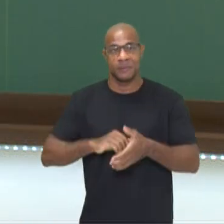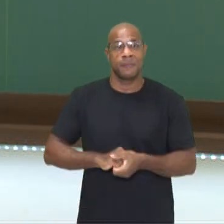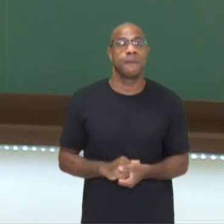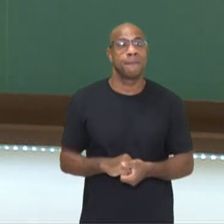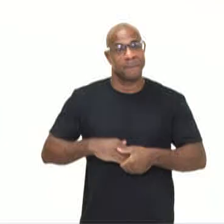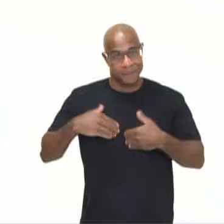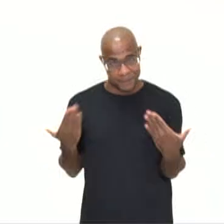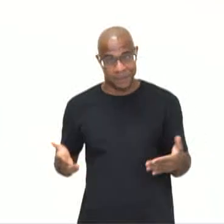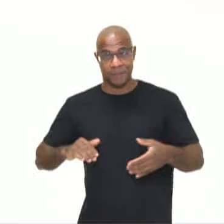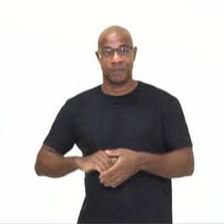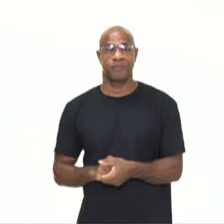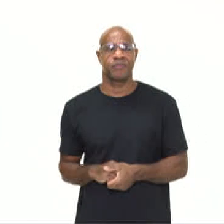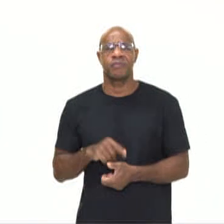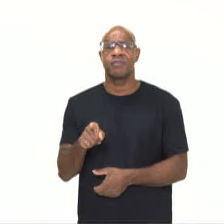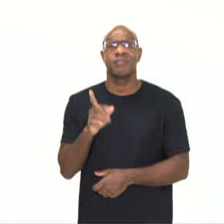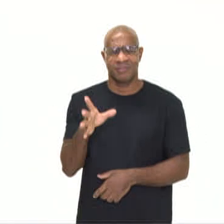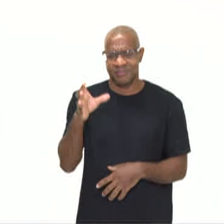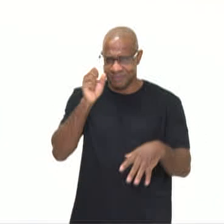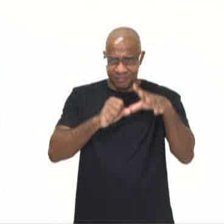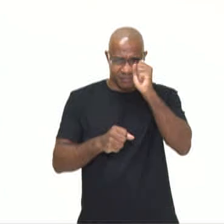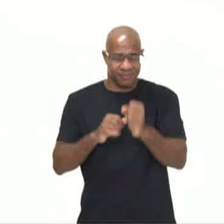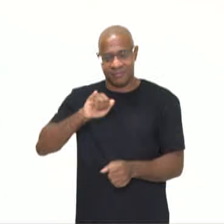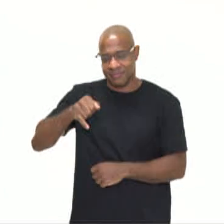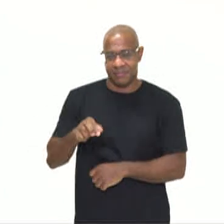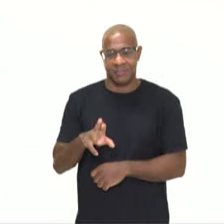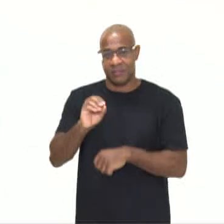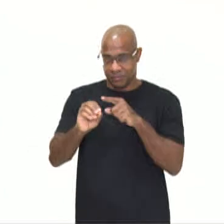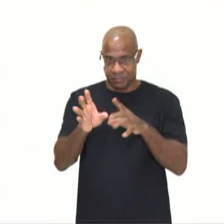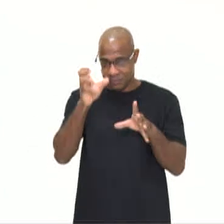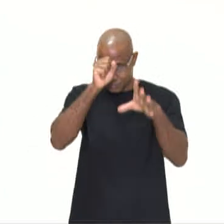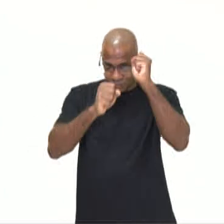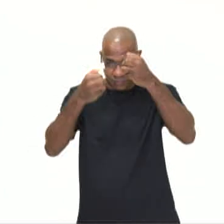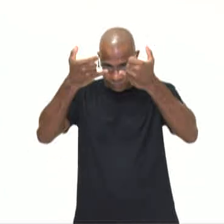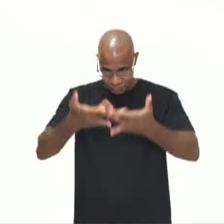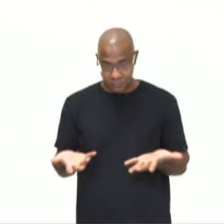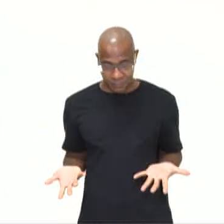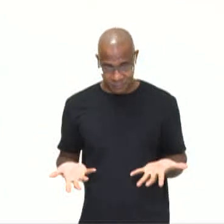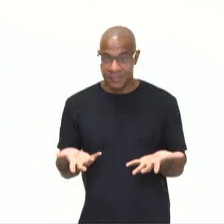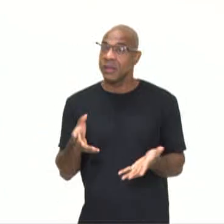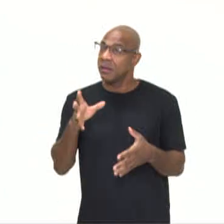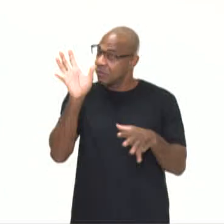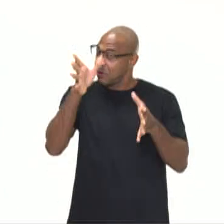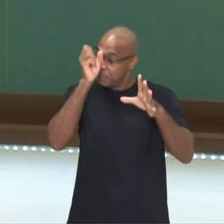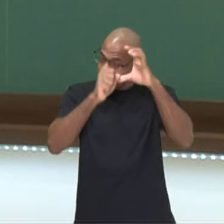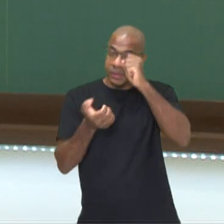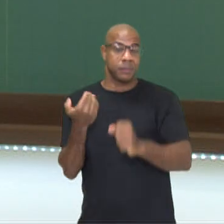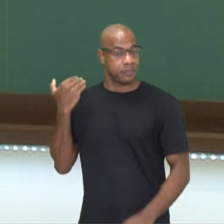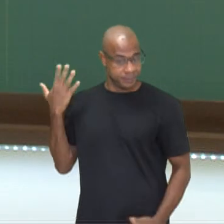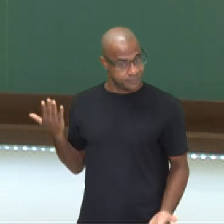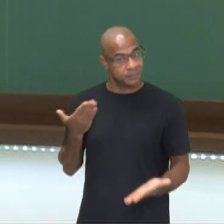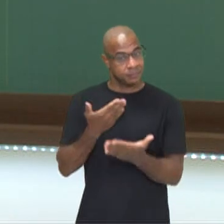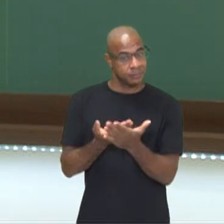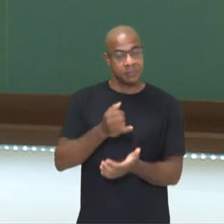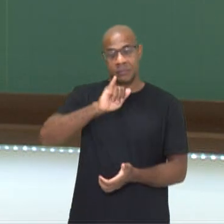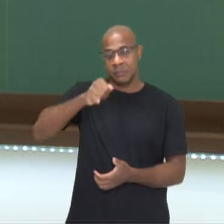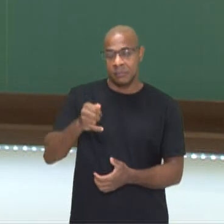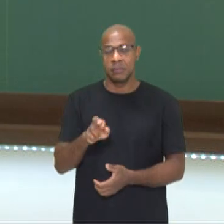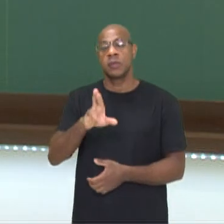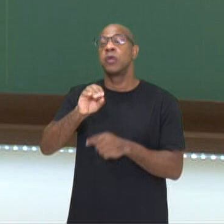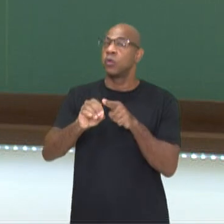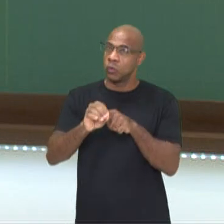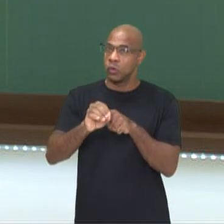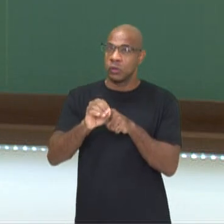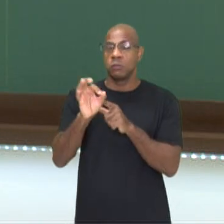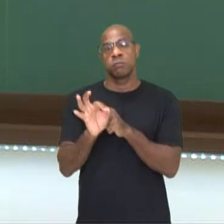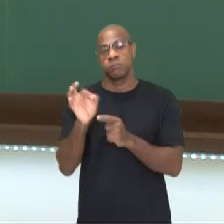transação. Você já aprendeu o que são juros em aulas anteriores, certo? Todo mundo já aprendeu, você já ouviu falar em algum momento aí da sua vida como